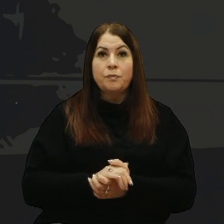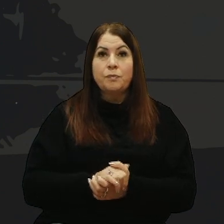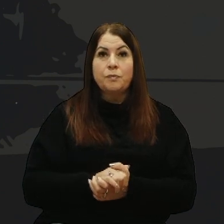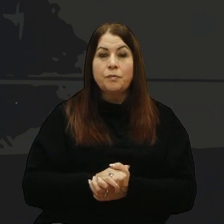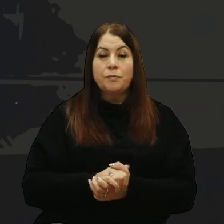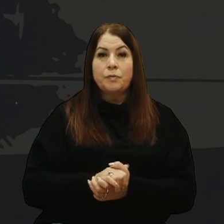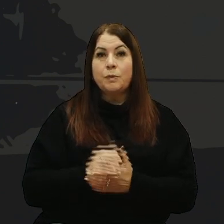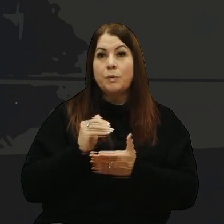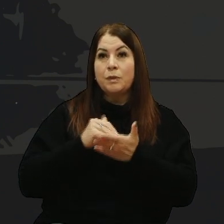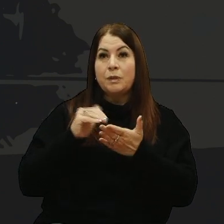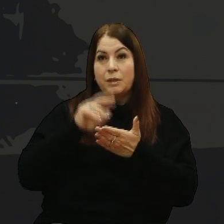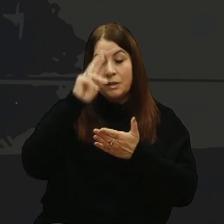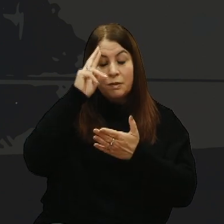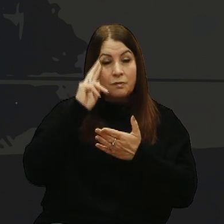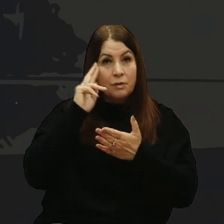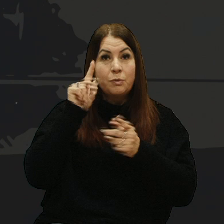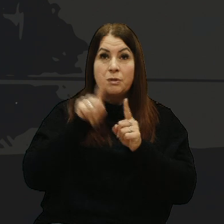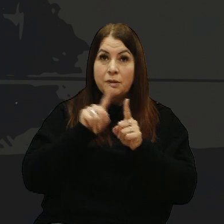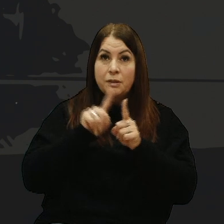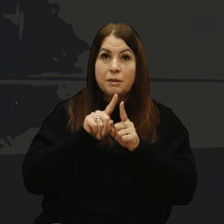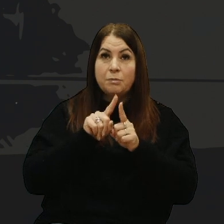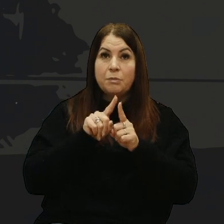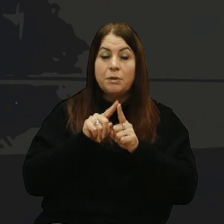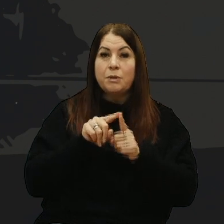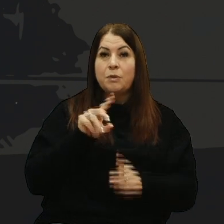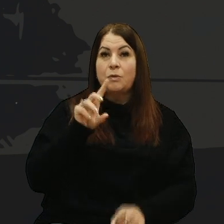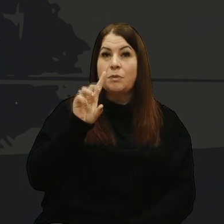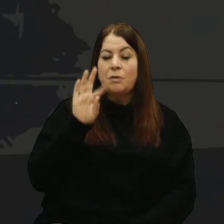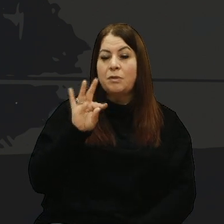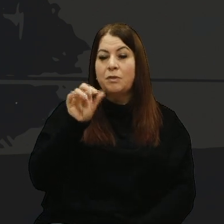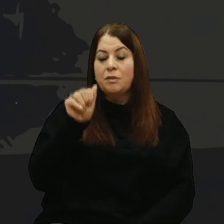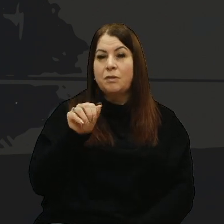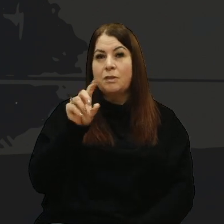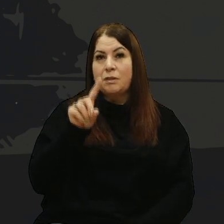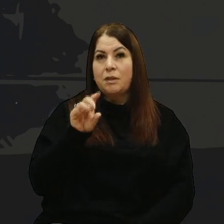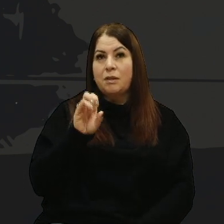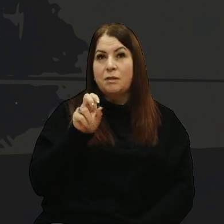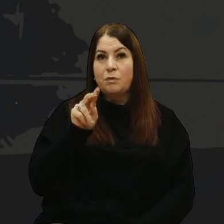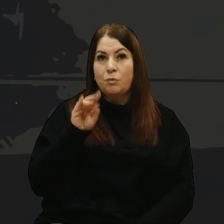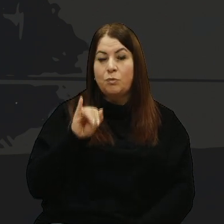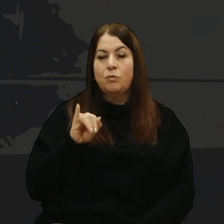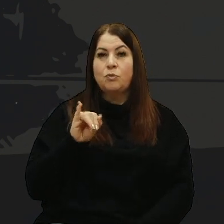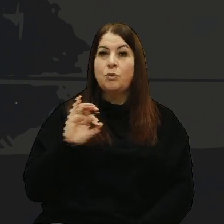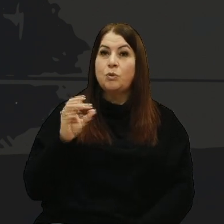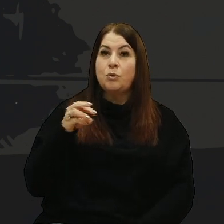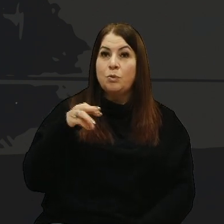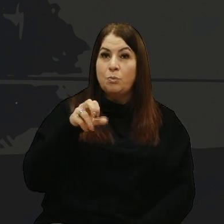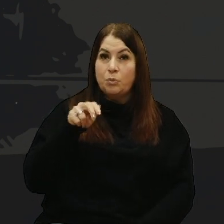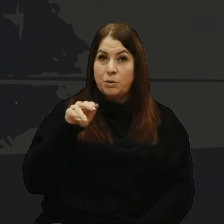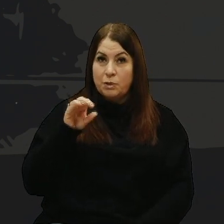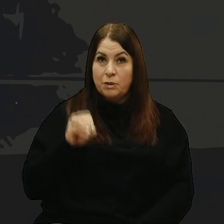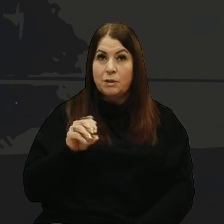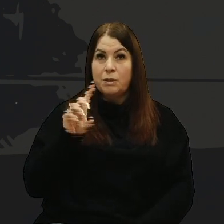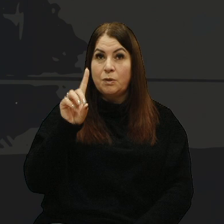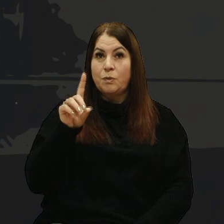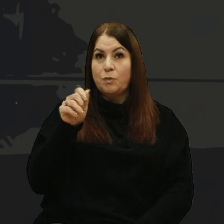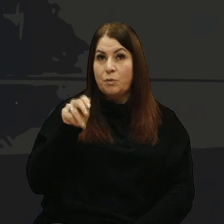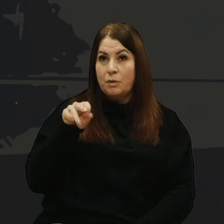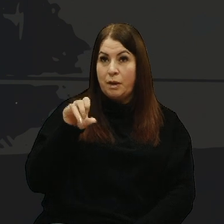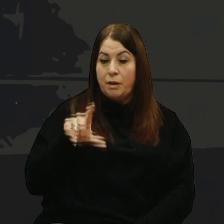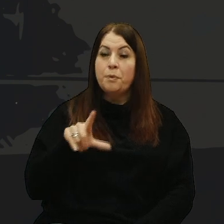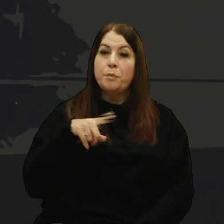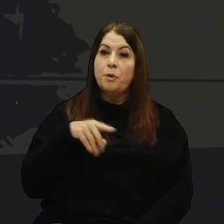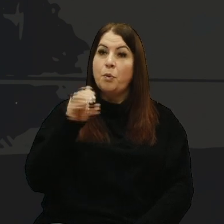O secretário Rafael Bueno, também com o Tadeucci, com o Marcelão, com toda a turma lá, o Daniel, nós temos